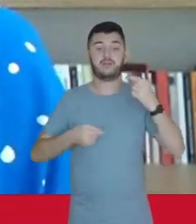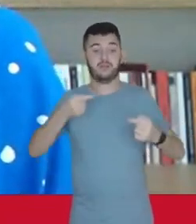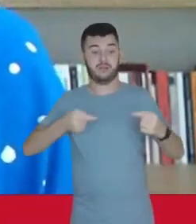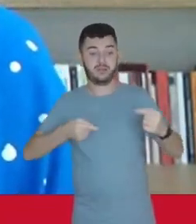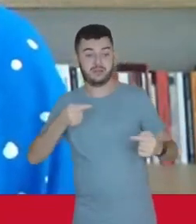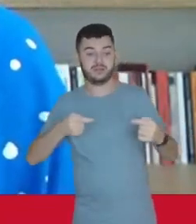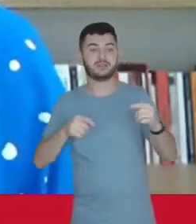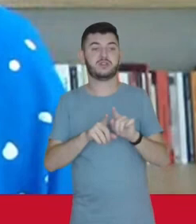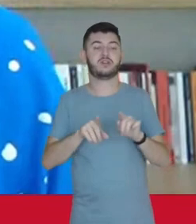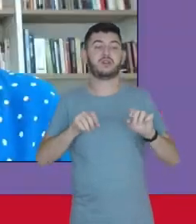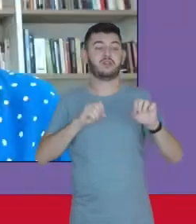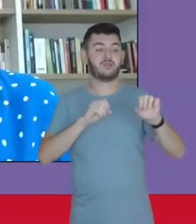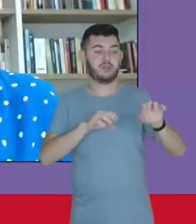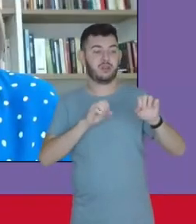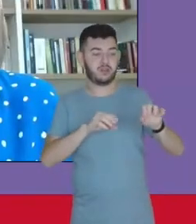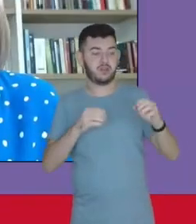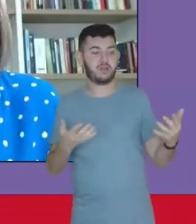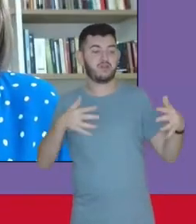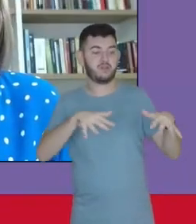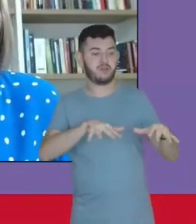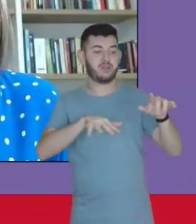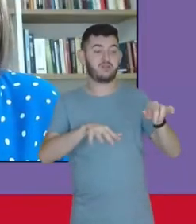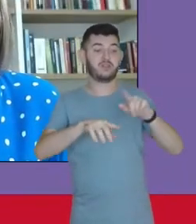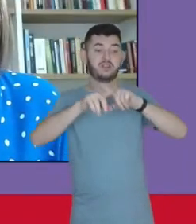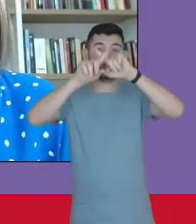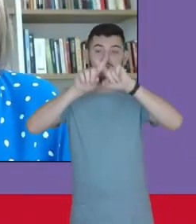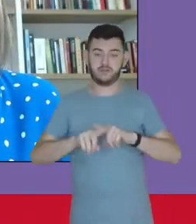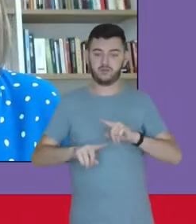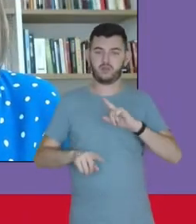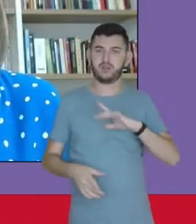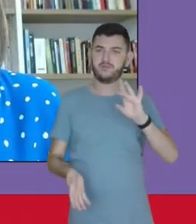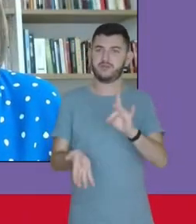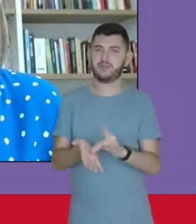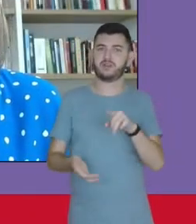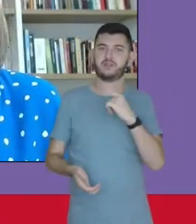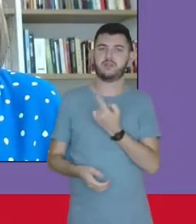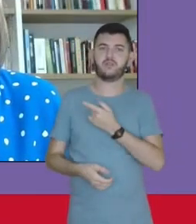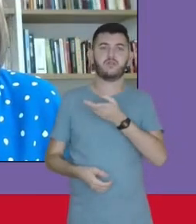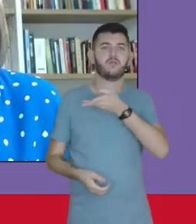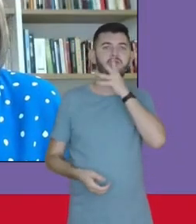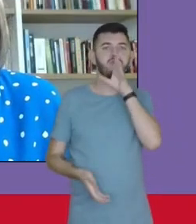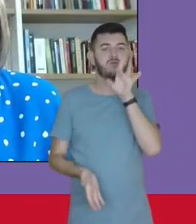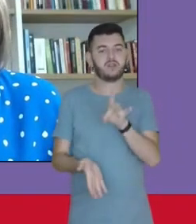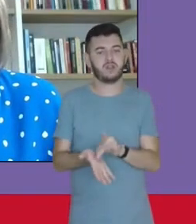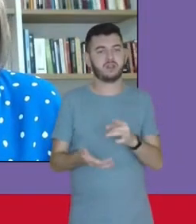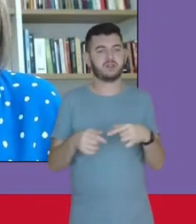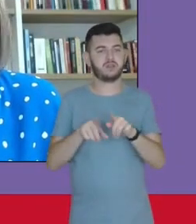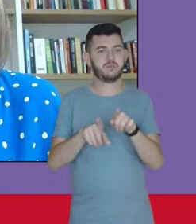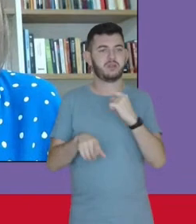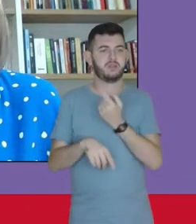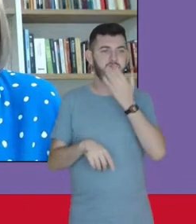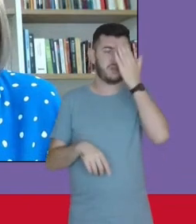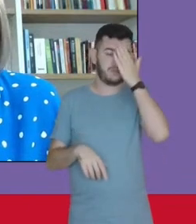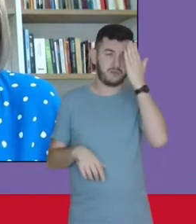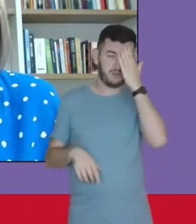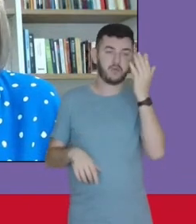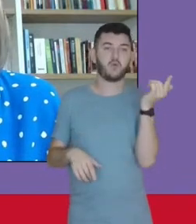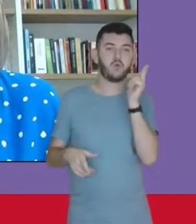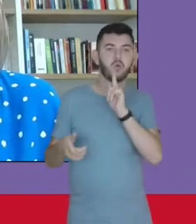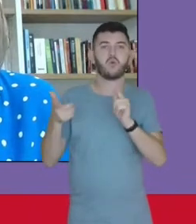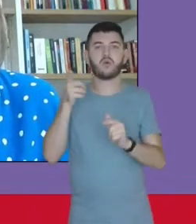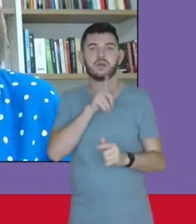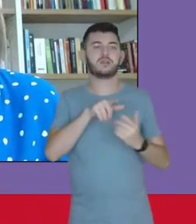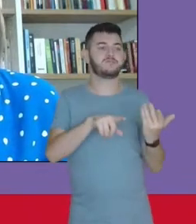enfrenta disputas, é uma política que nós precisamos conhecer, que é uma política que trouxe conquistas